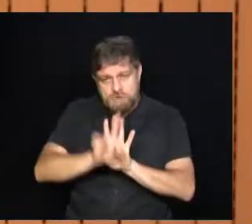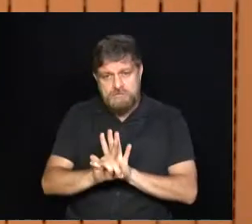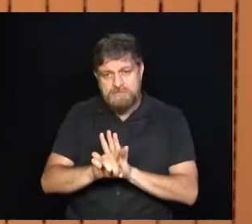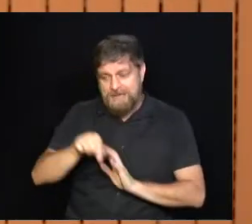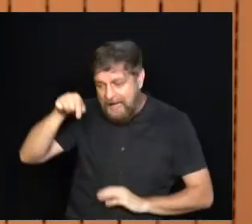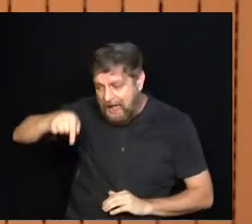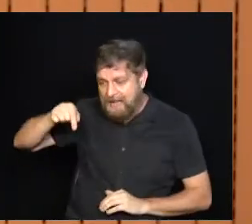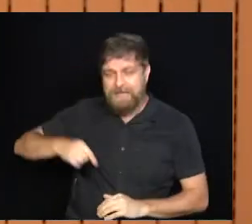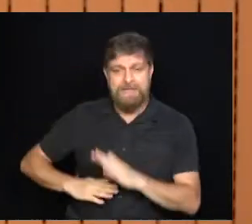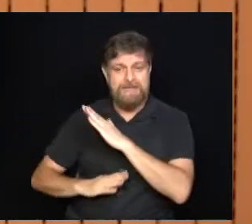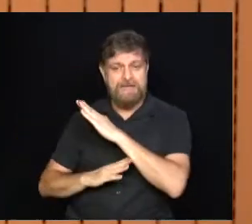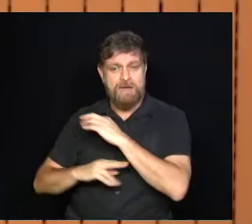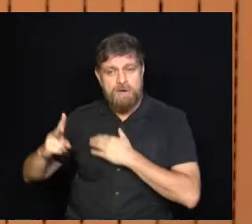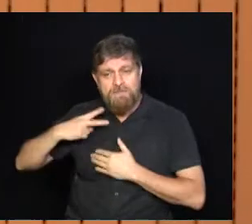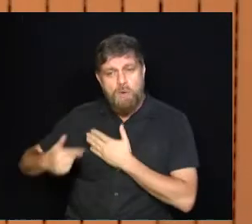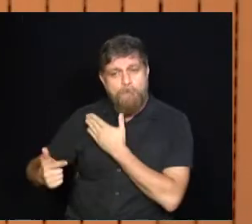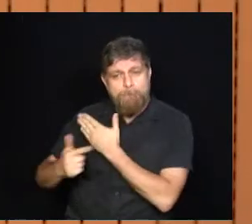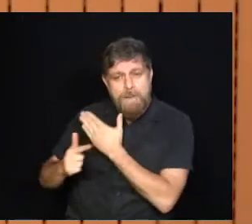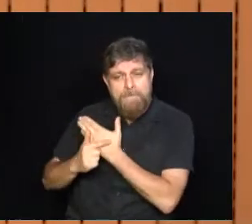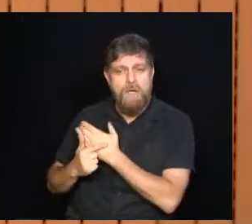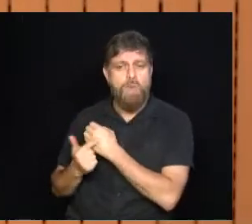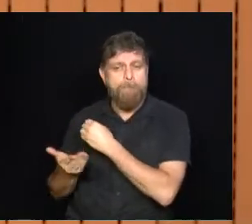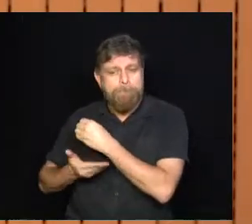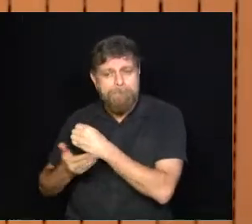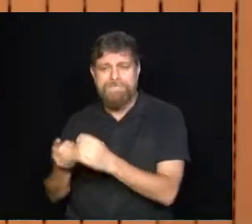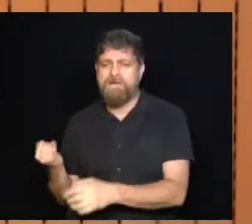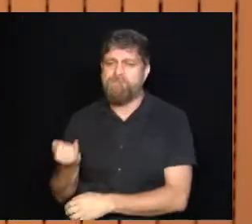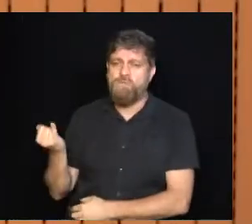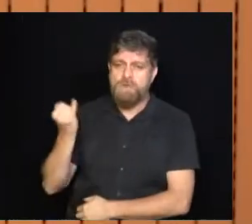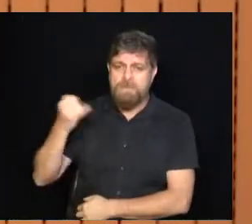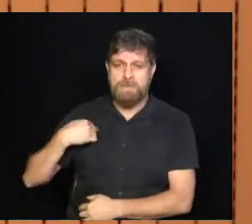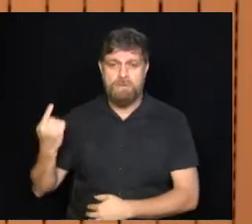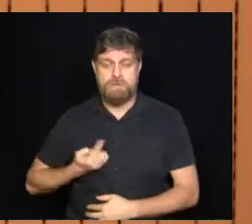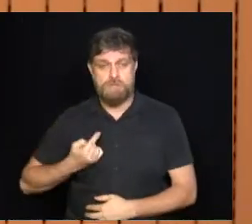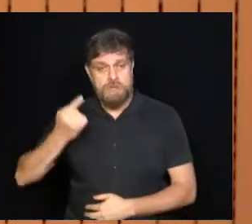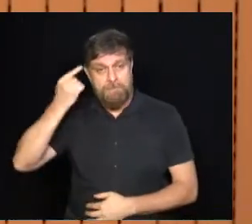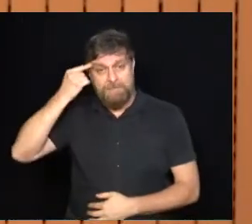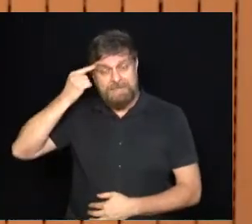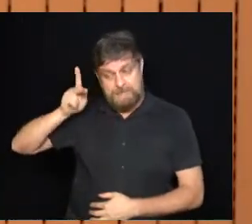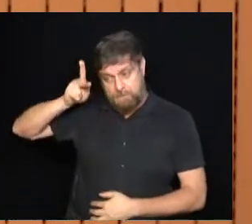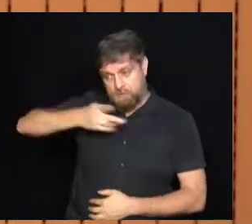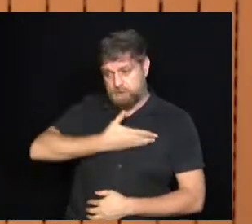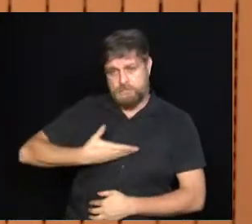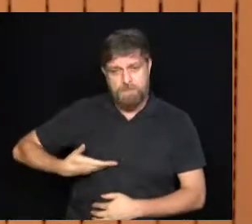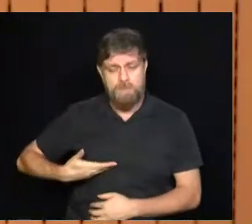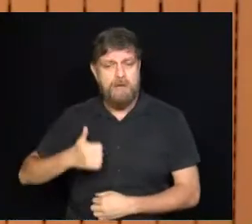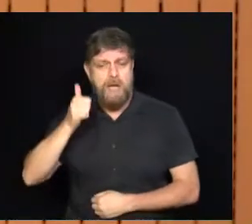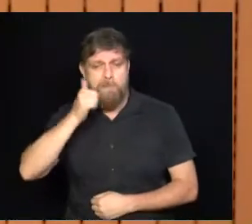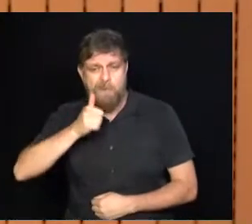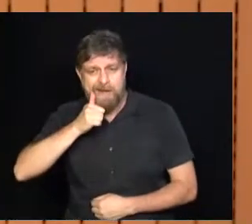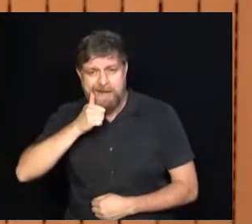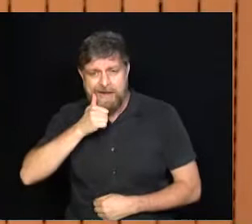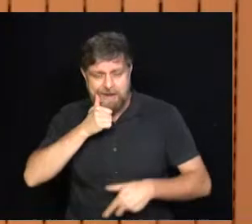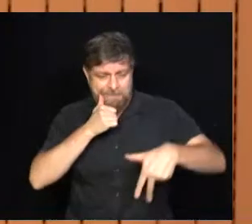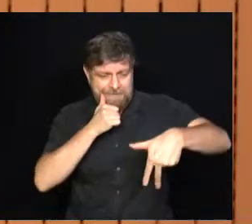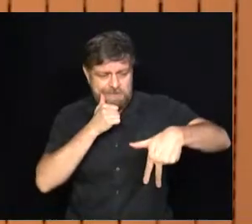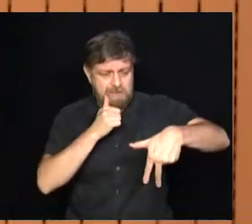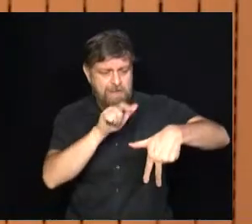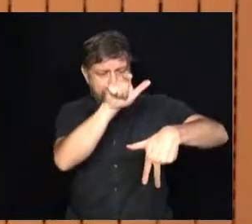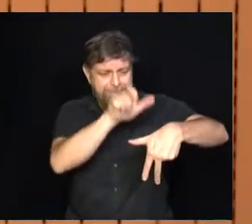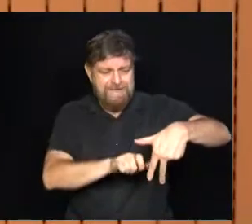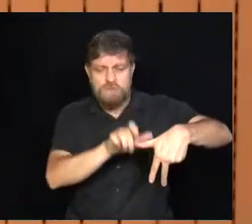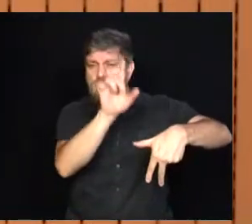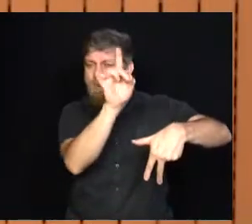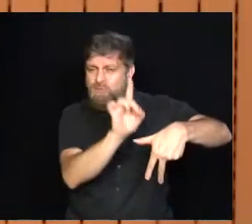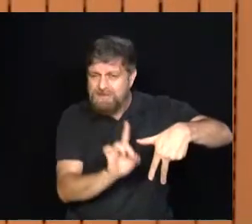do Legislativo também é fundamental quando a gente fala de política pública, seja ela para a mulher, pessoa com deficiência, juventude,